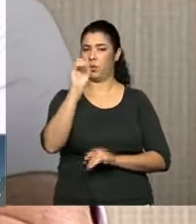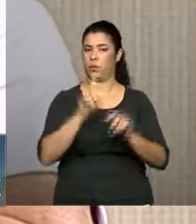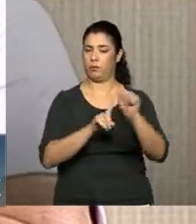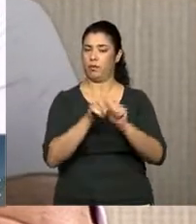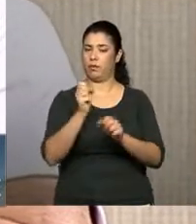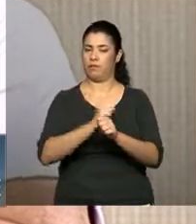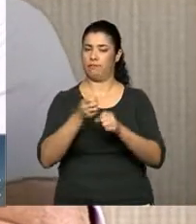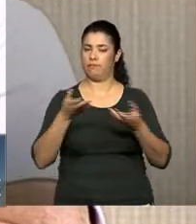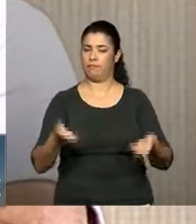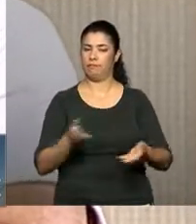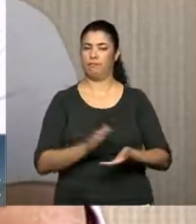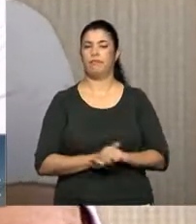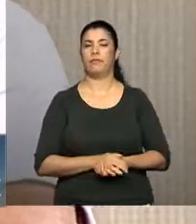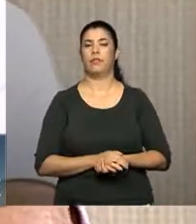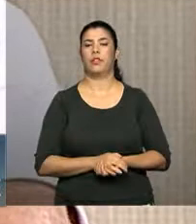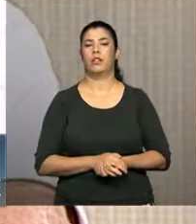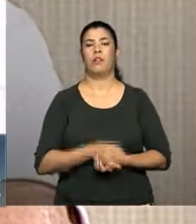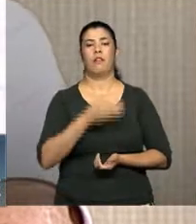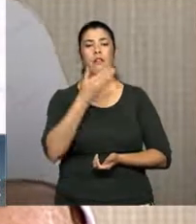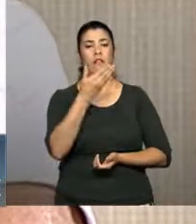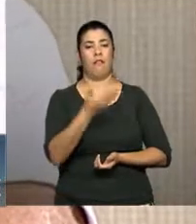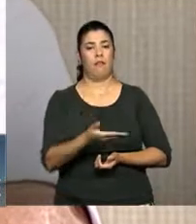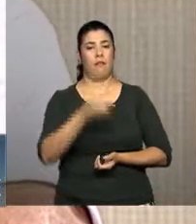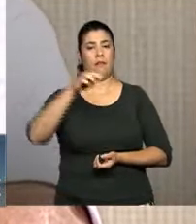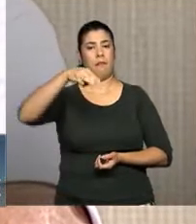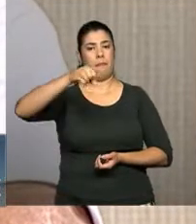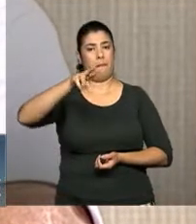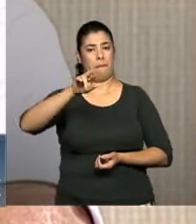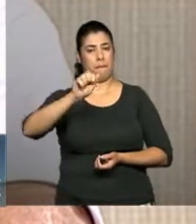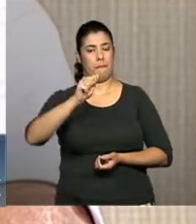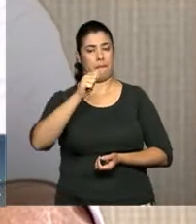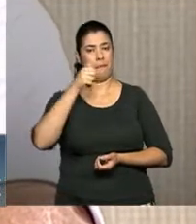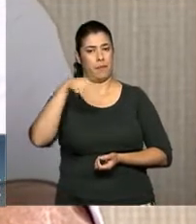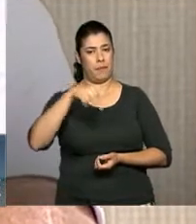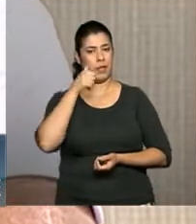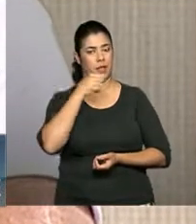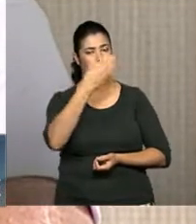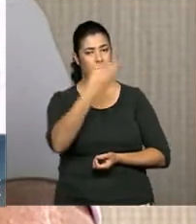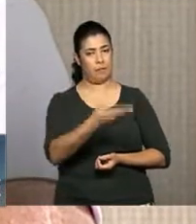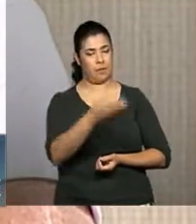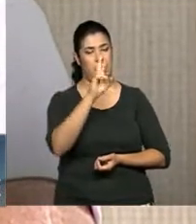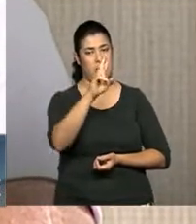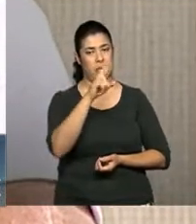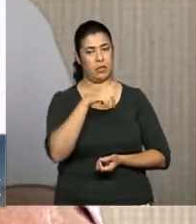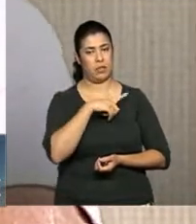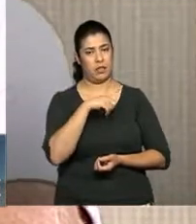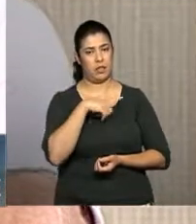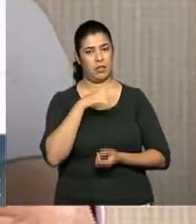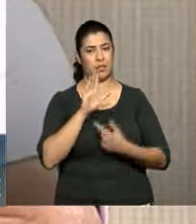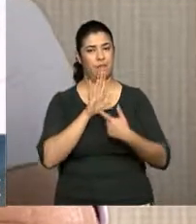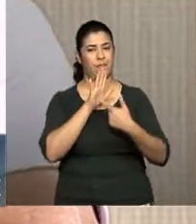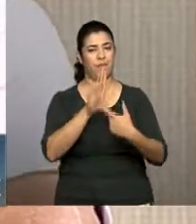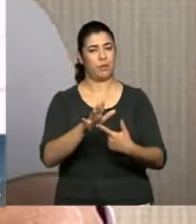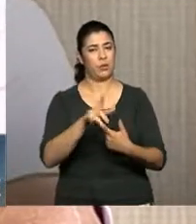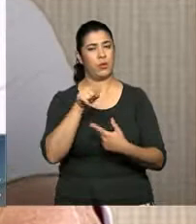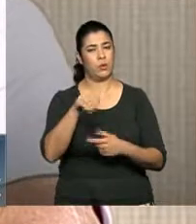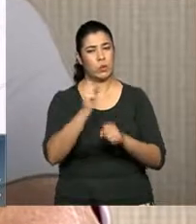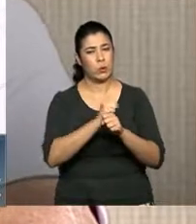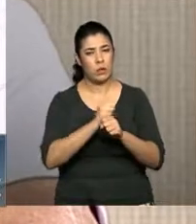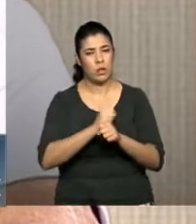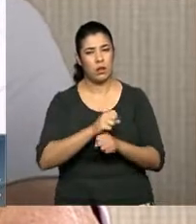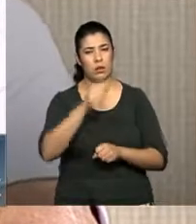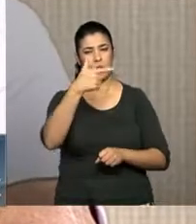milha colocou desafios e 2015 é um ano absolutamente